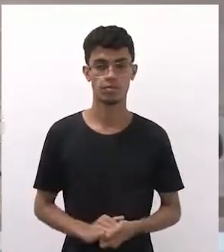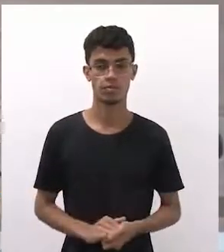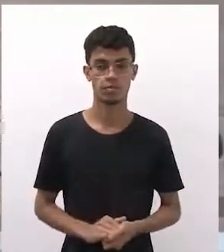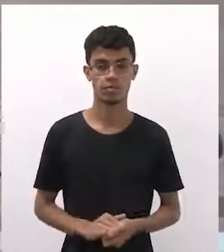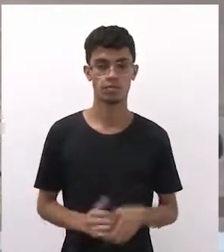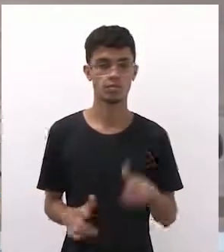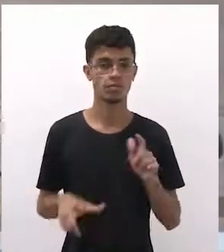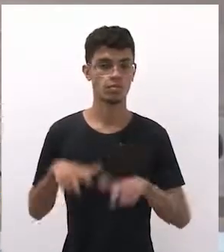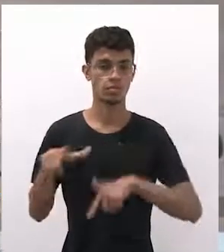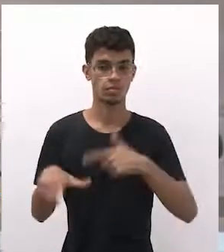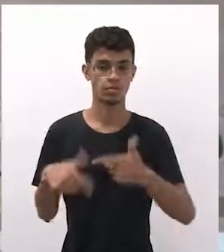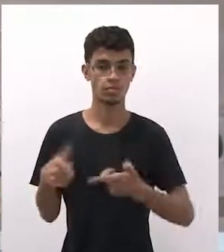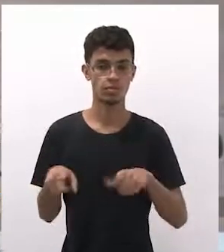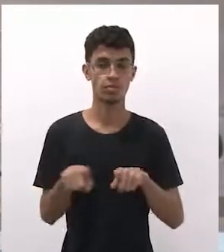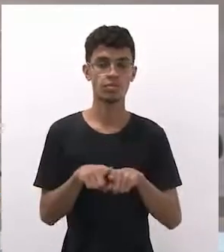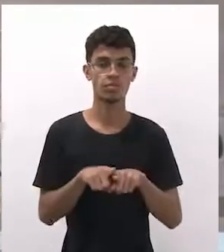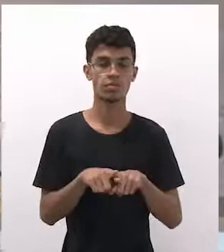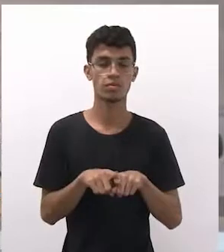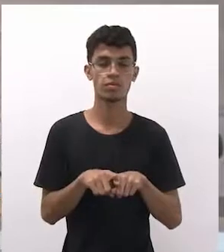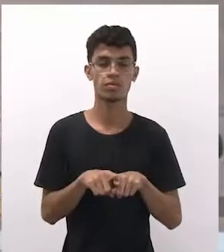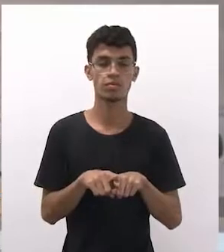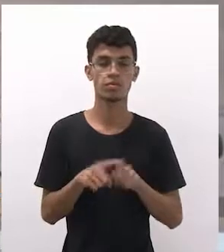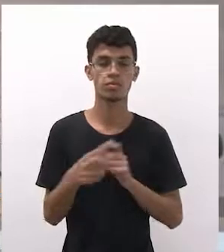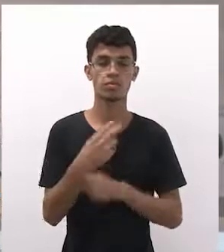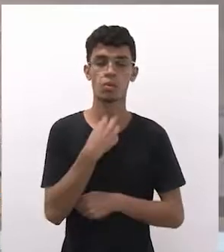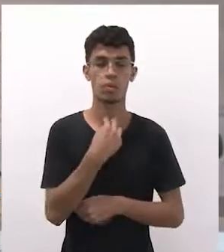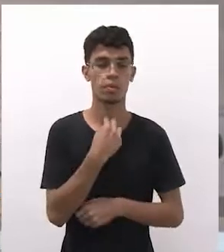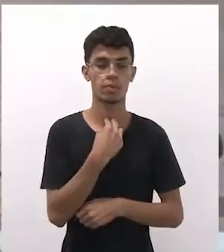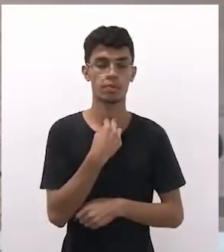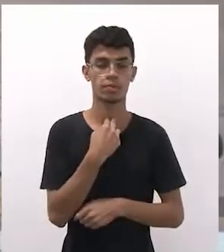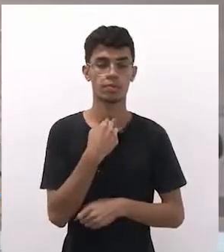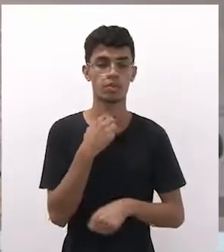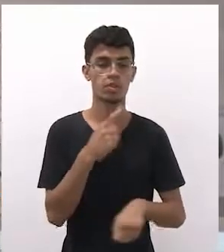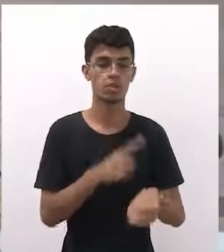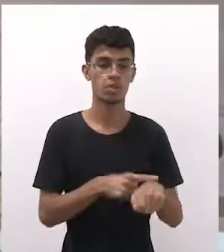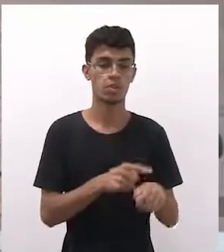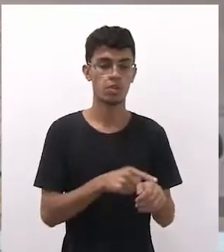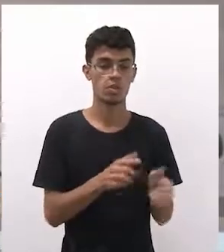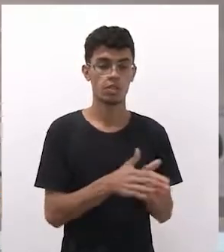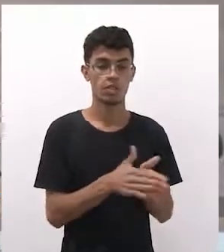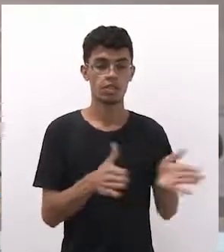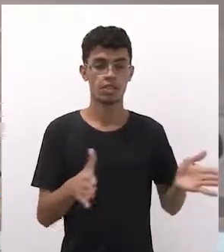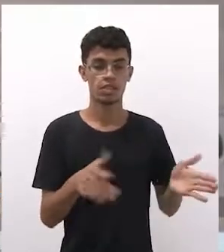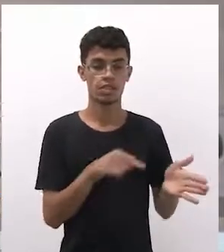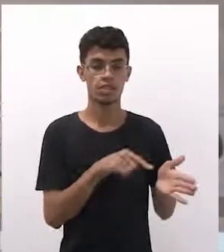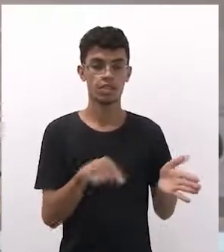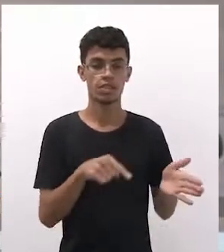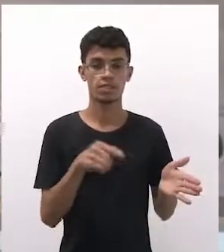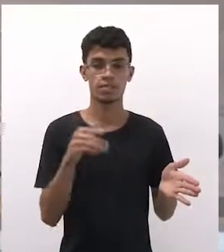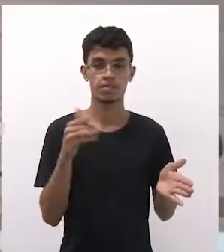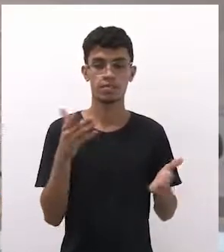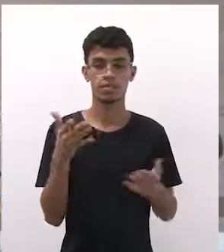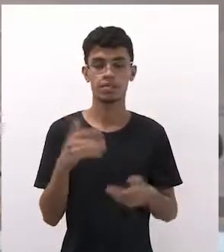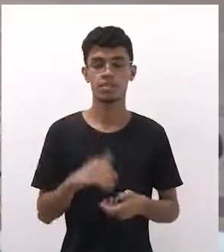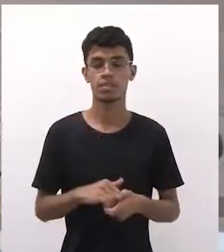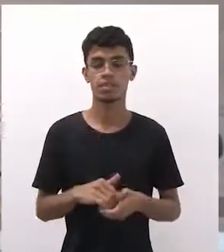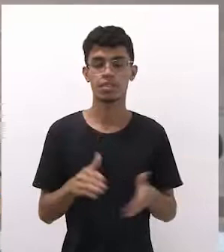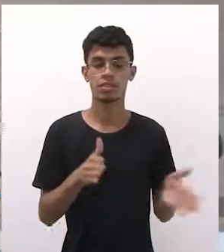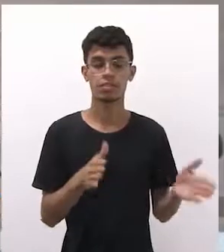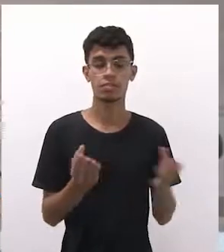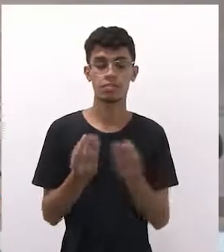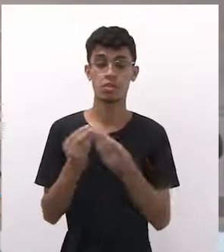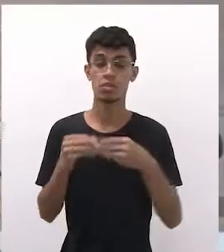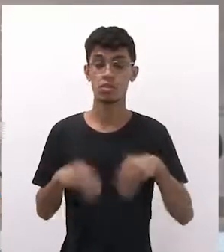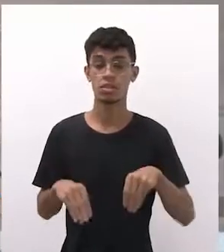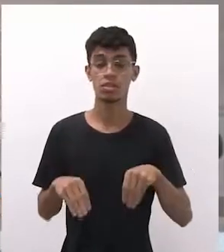Não podem trabalhar também em horários e locais que não permitam a frequência à escola. Isso para vocês é